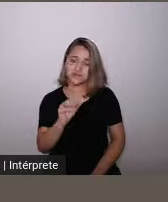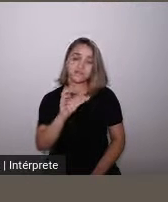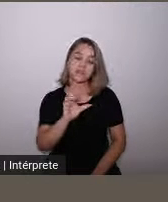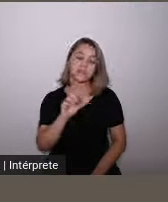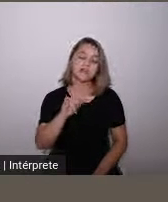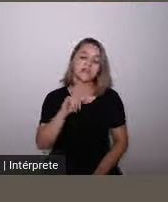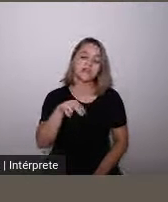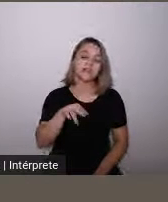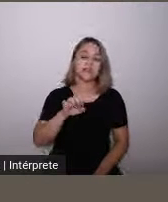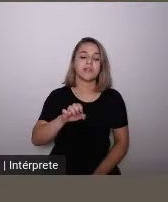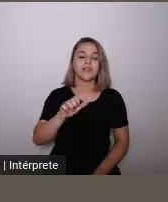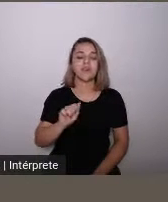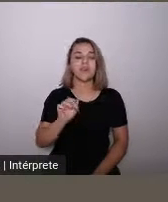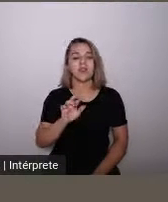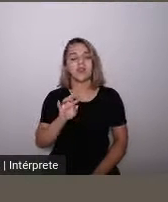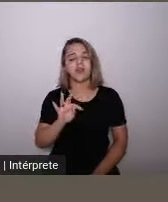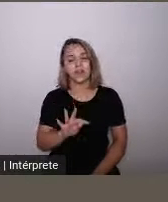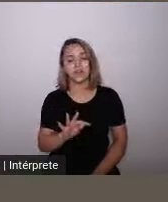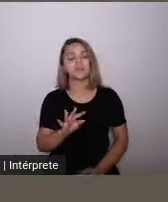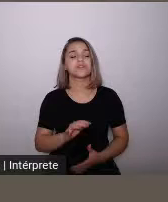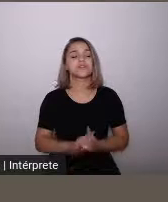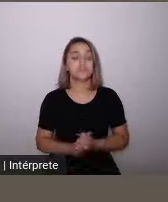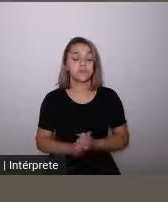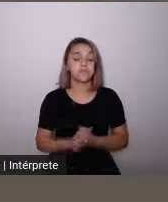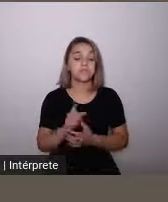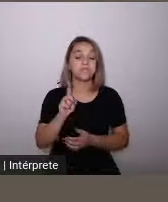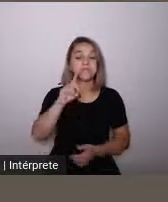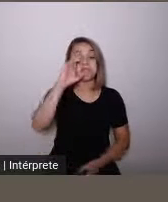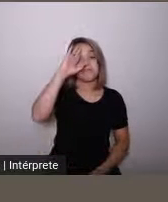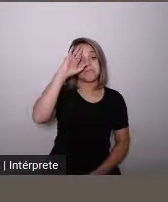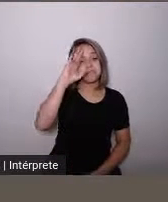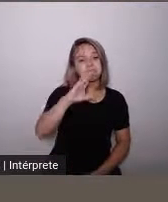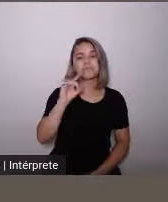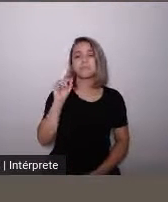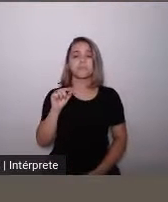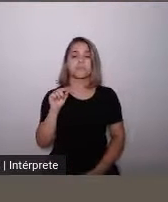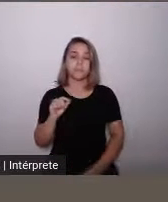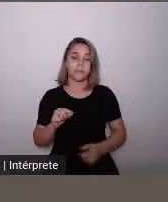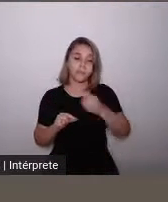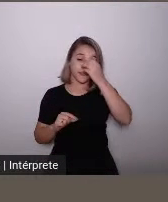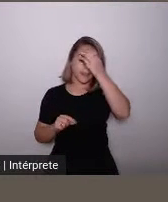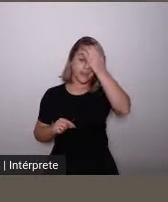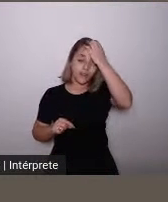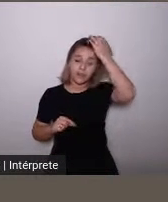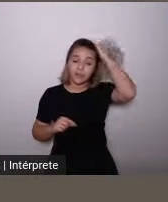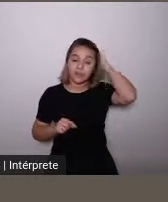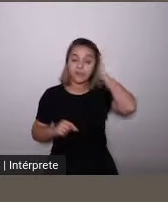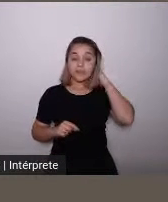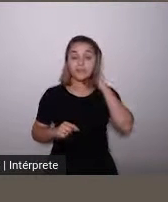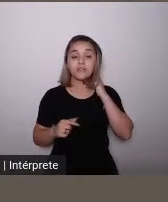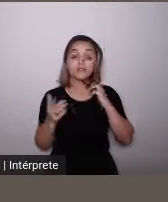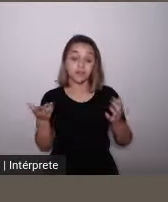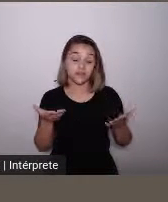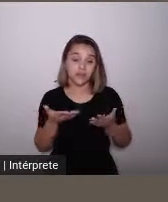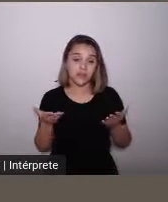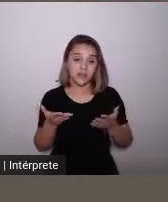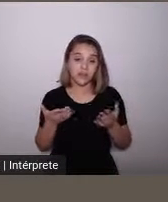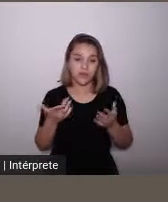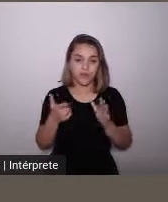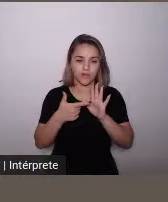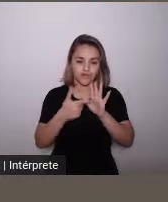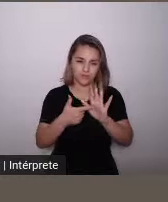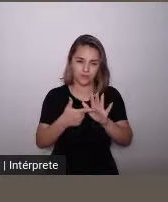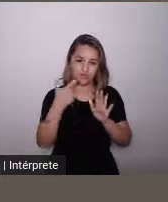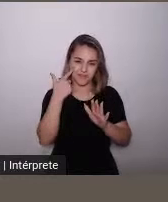que é fundamental e que é importante. E, nesse sentido, eu vou deixar com vocês a imagem de